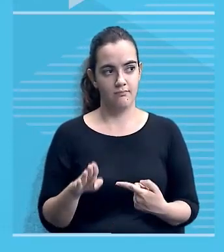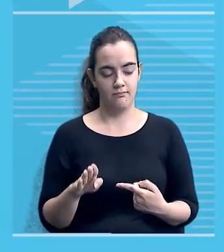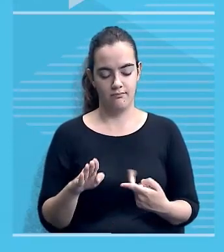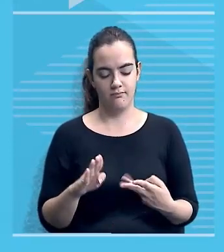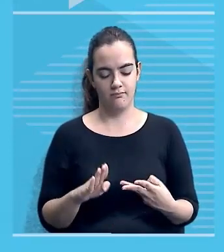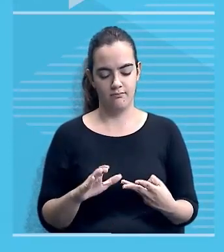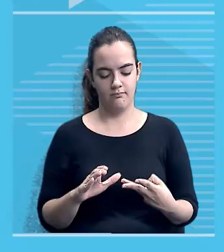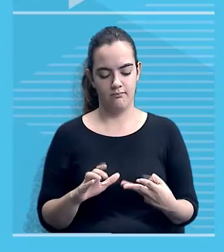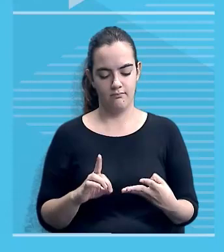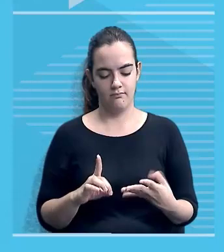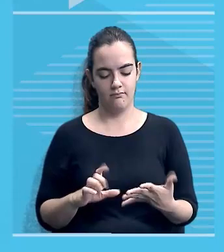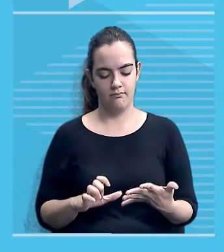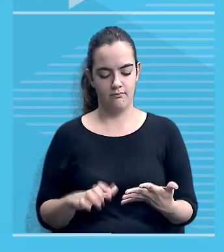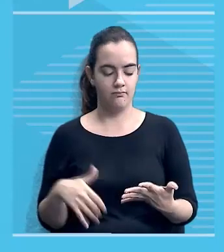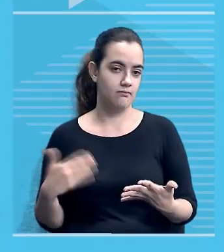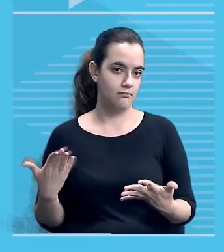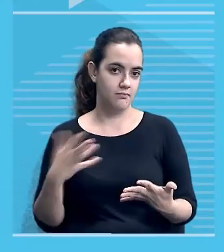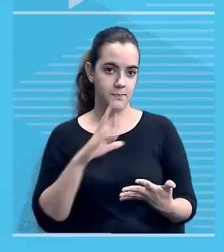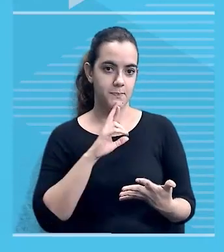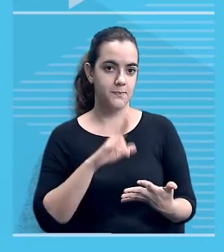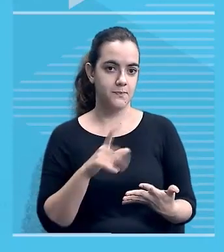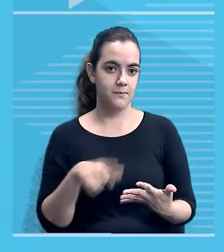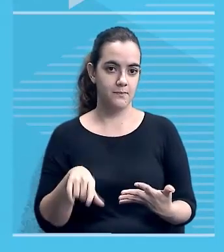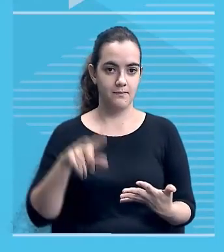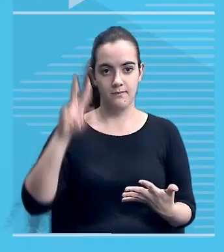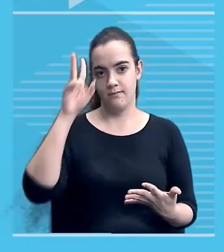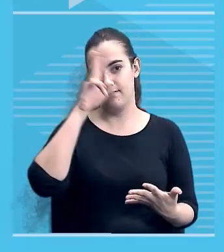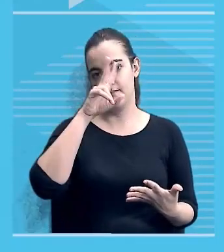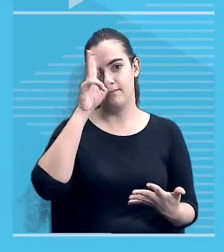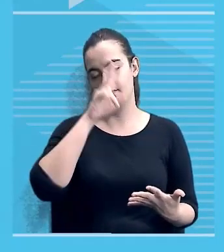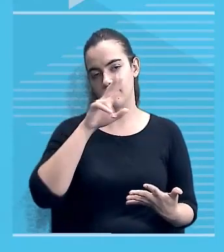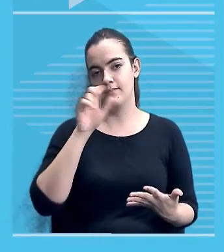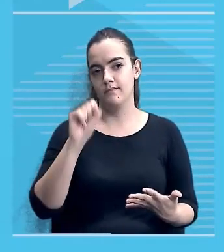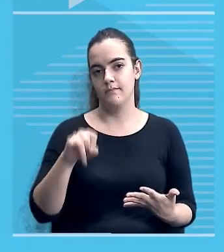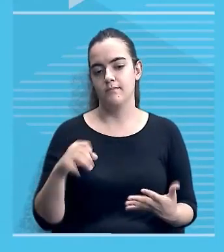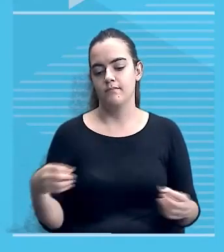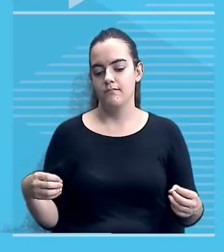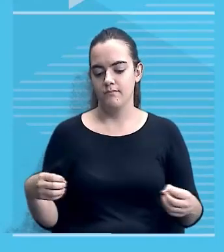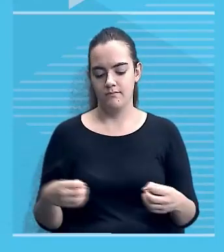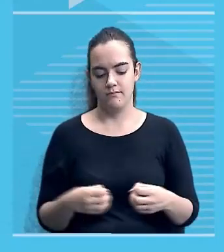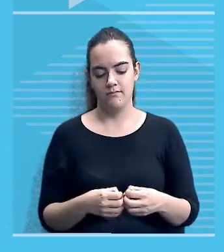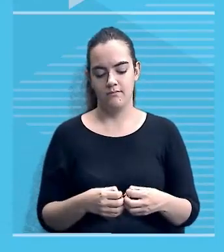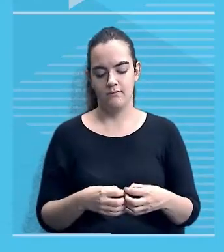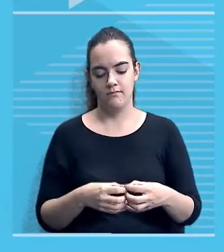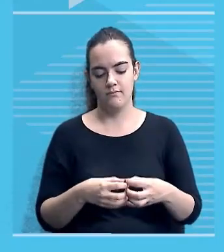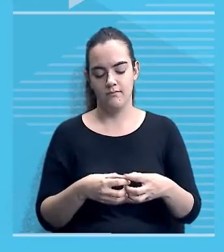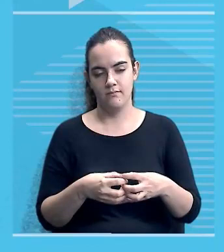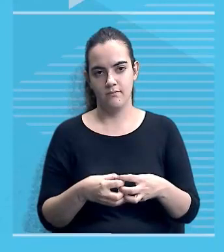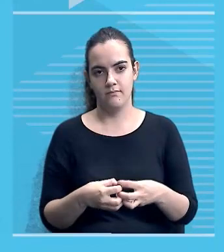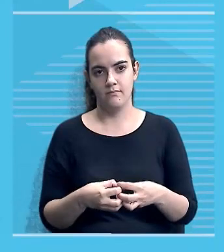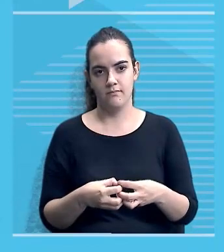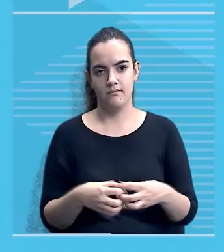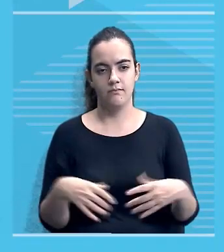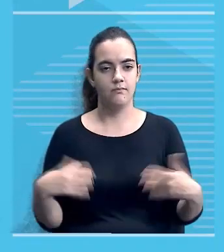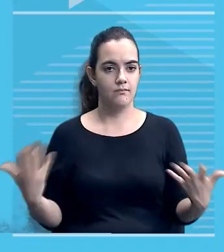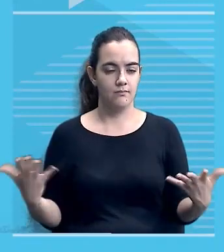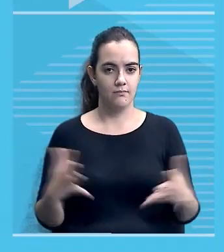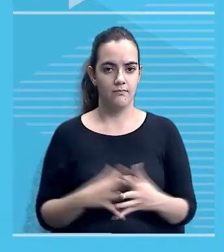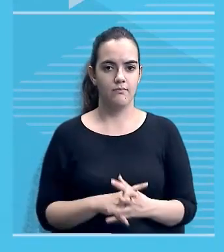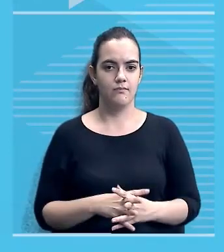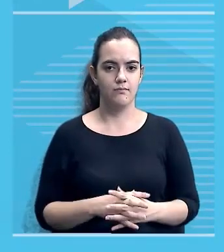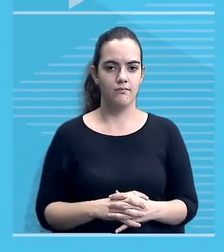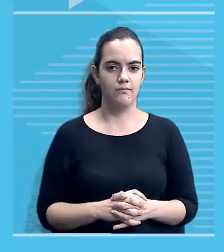conurbação letra de megalópole ou letra e Metrópole E aí